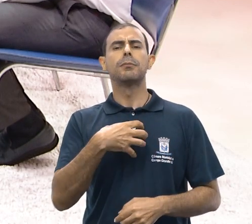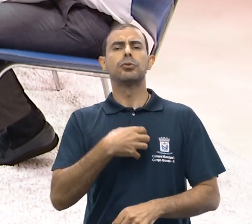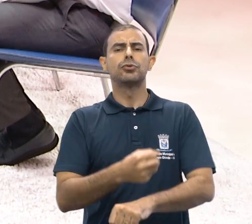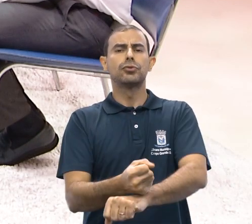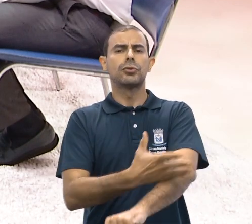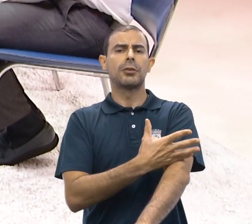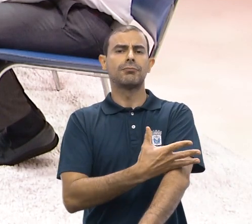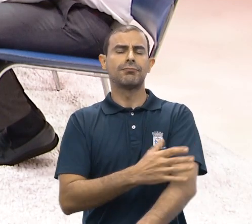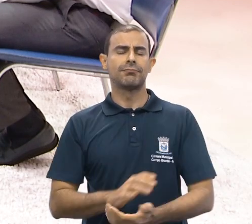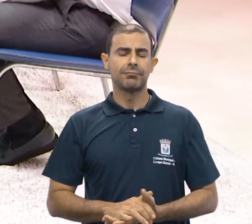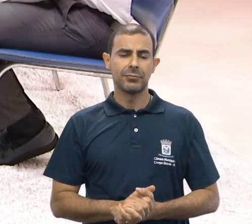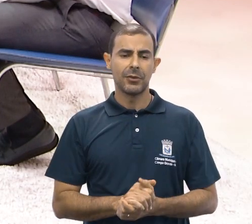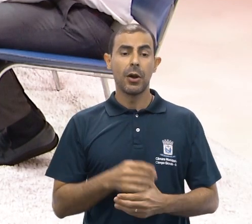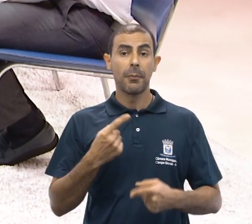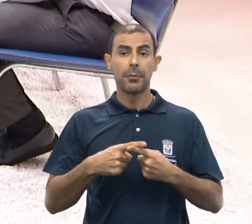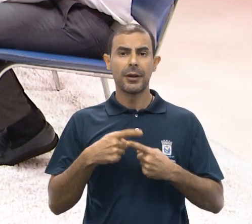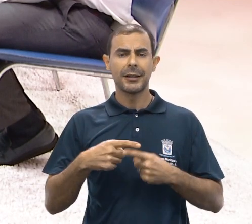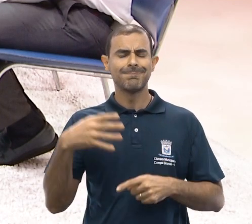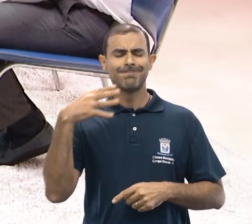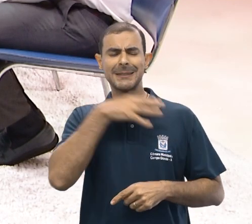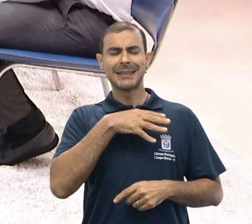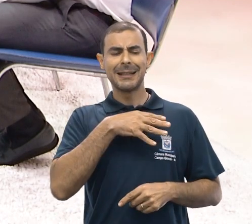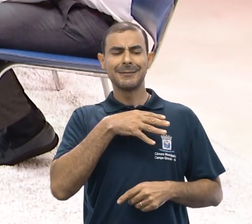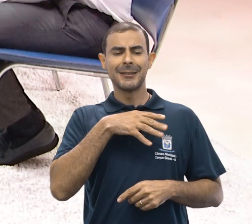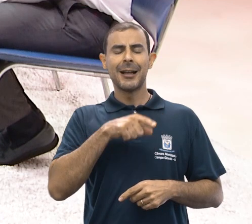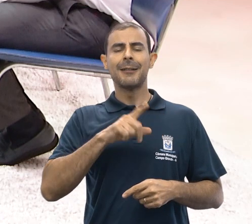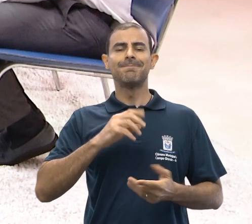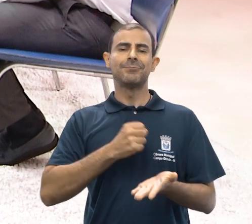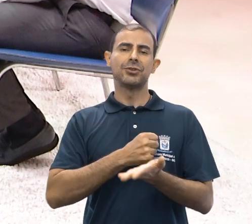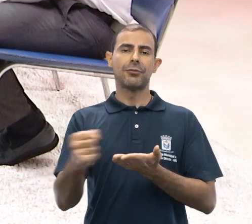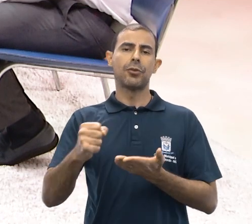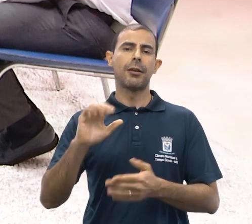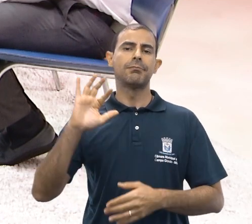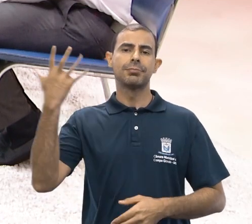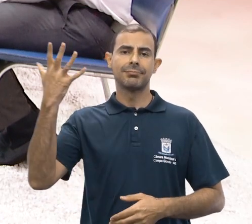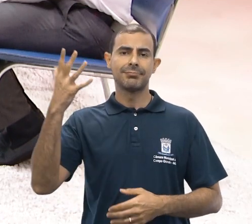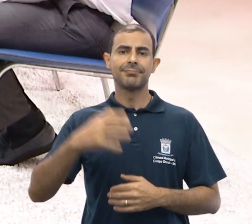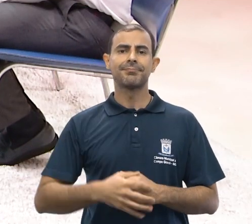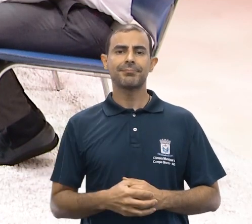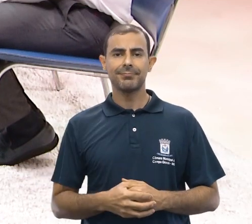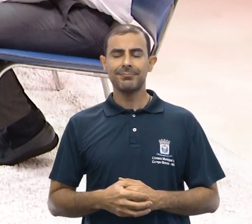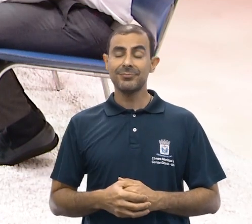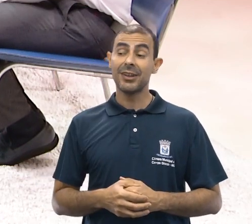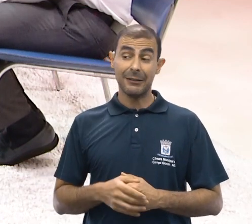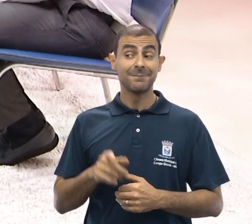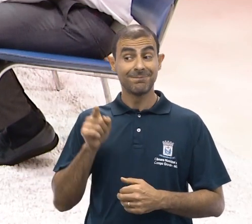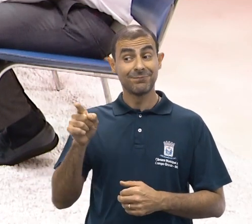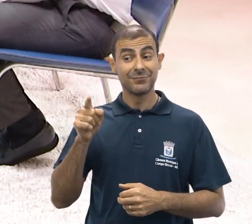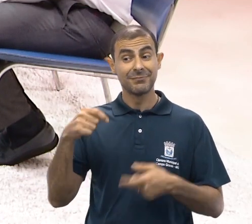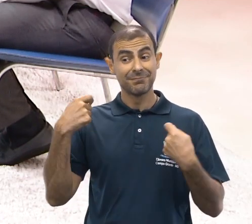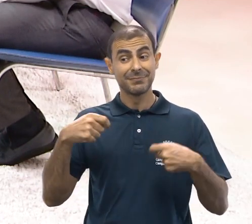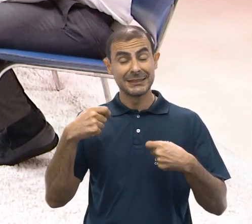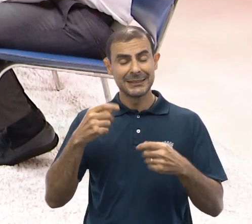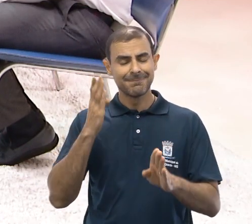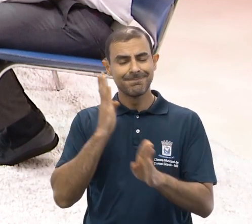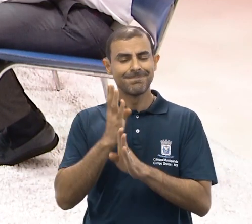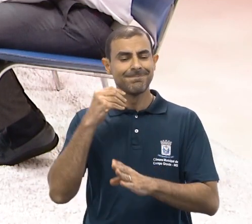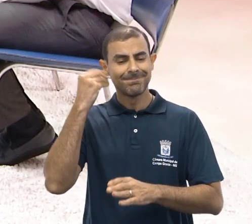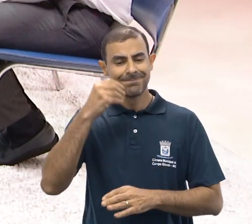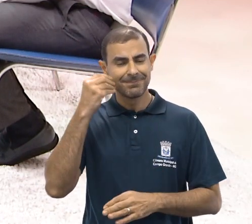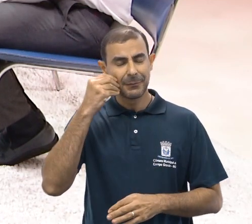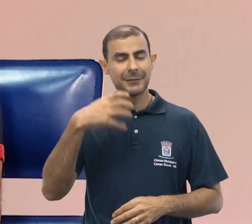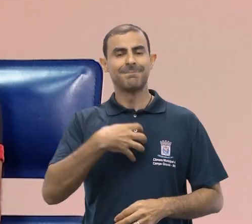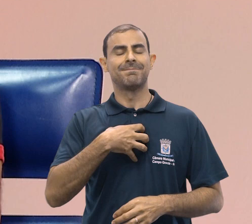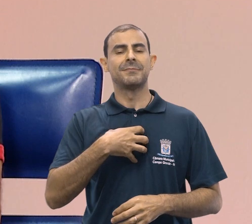assim que a gente só percebe as coisas quando acontece, né? E a gente sofremos e sofre muito. Precisamos passar por